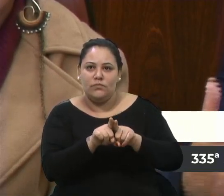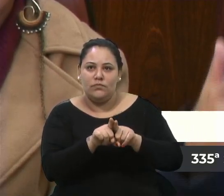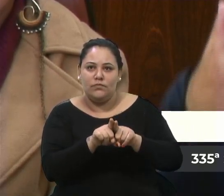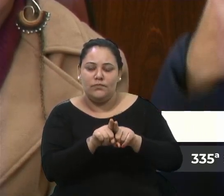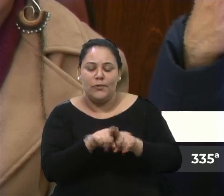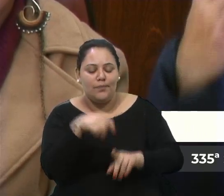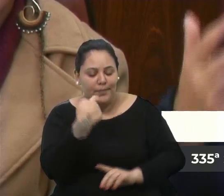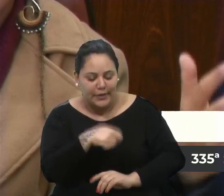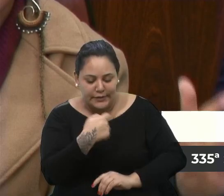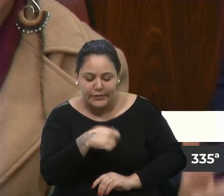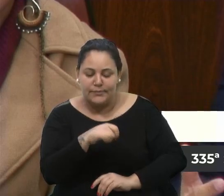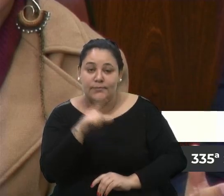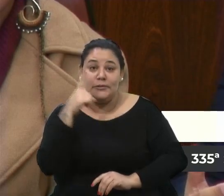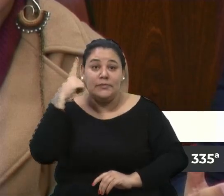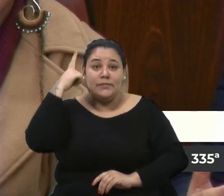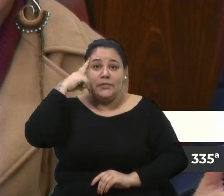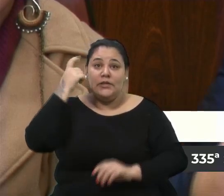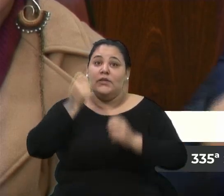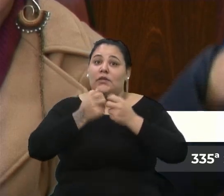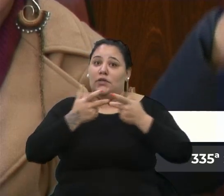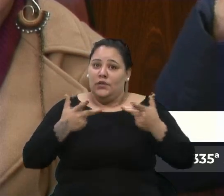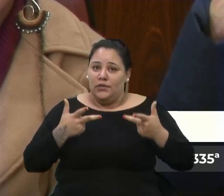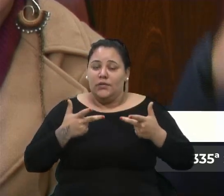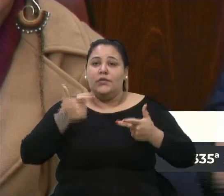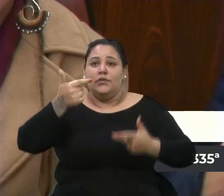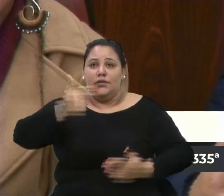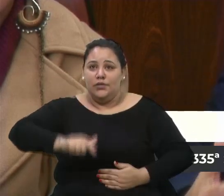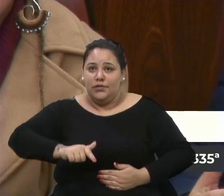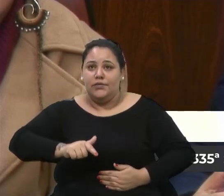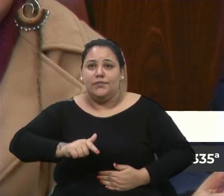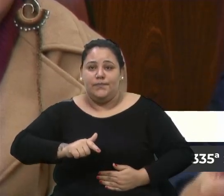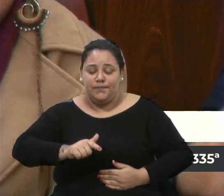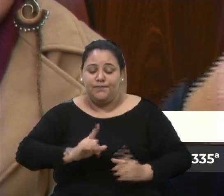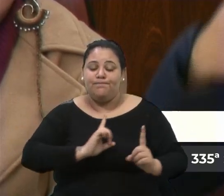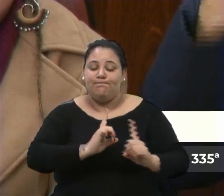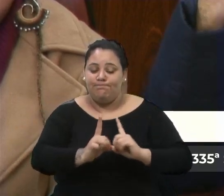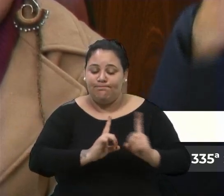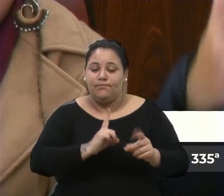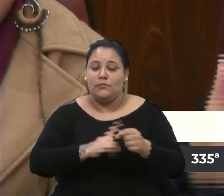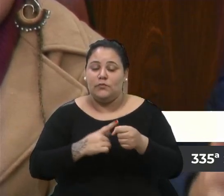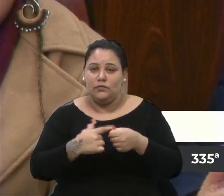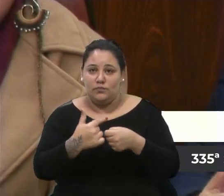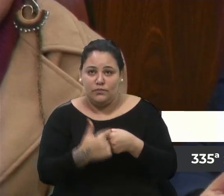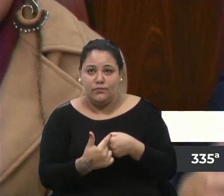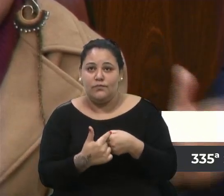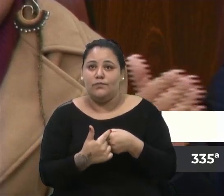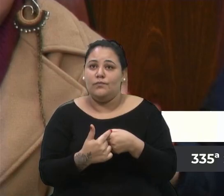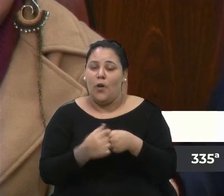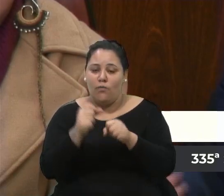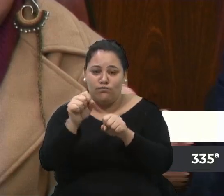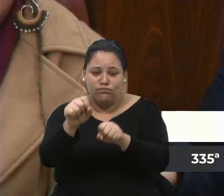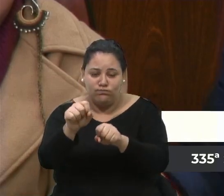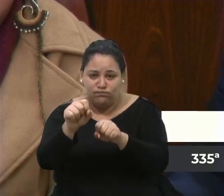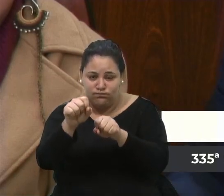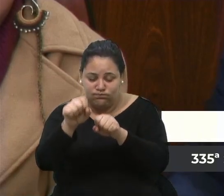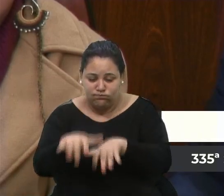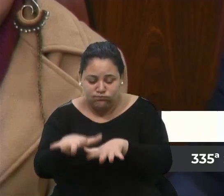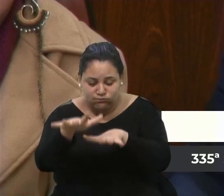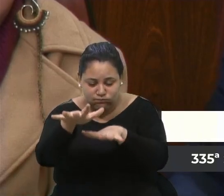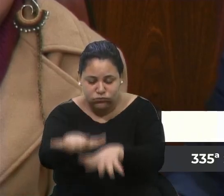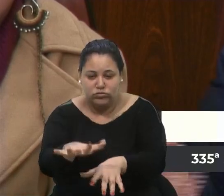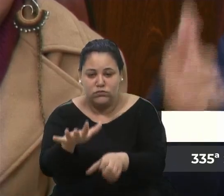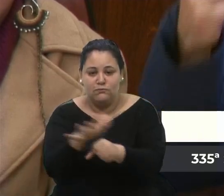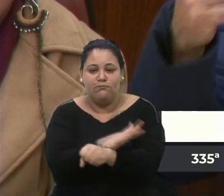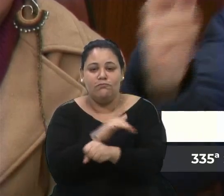carecemos de repensar a questão, né, das vias da nossa cidade, do alto fluxo, que se dá também através do